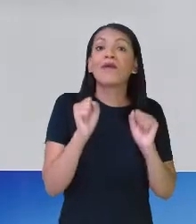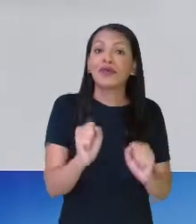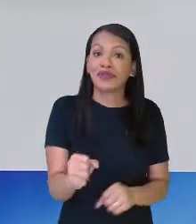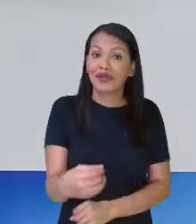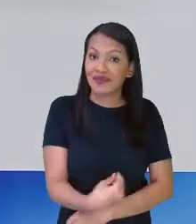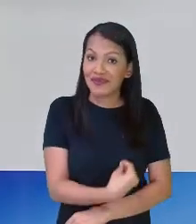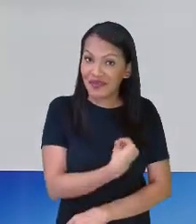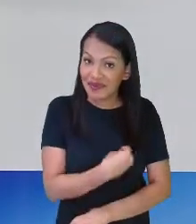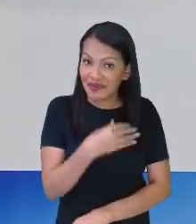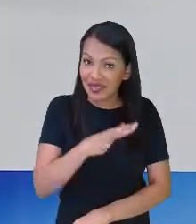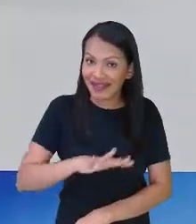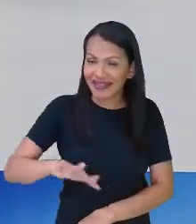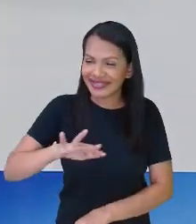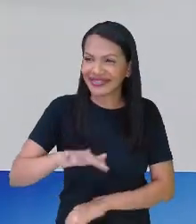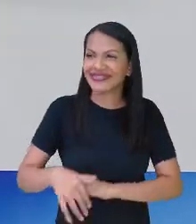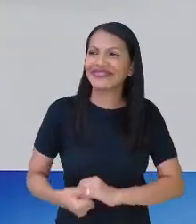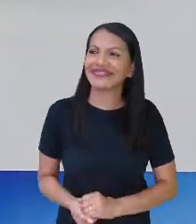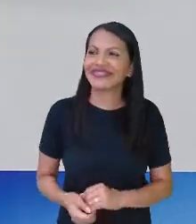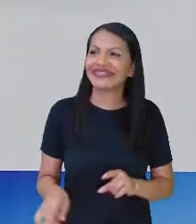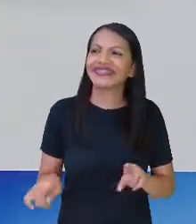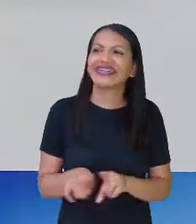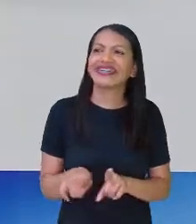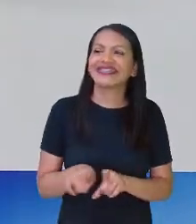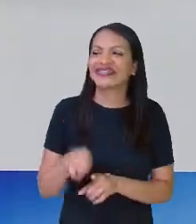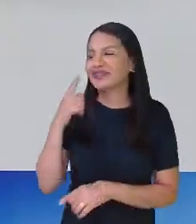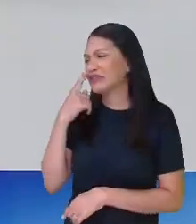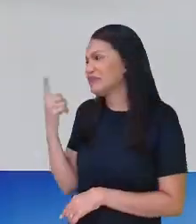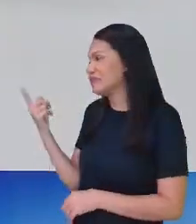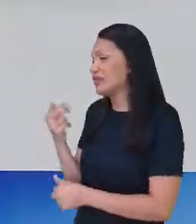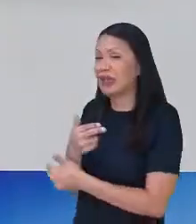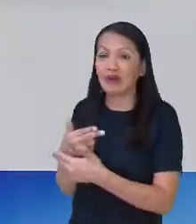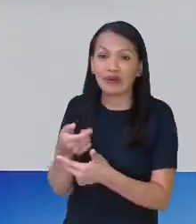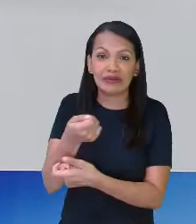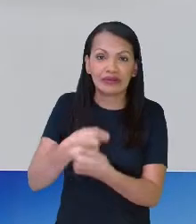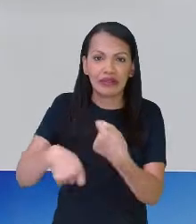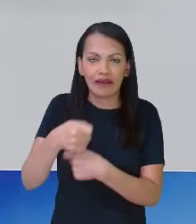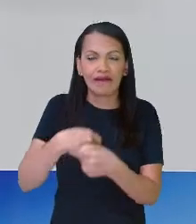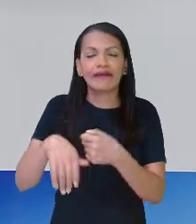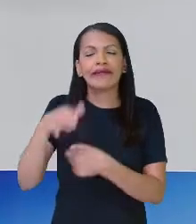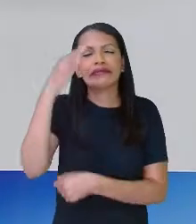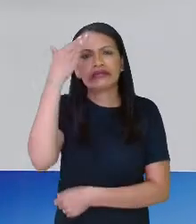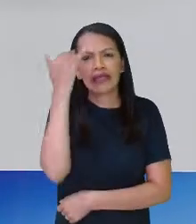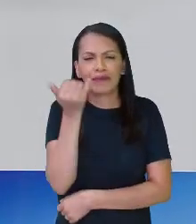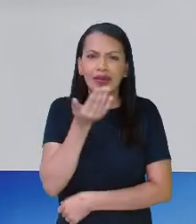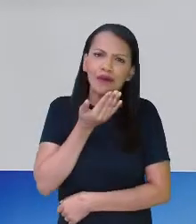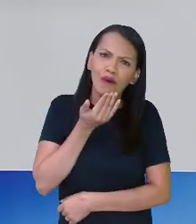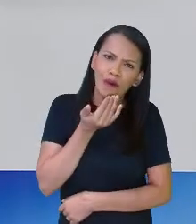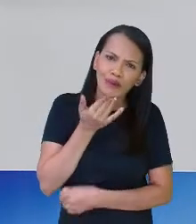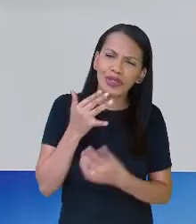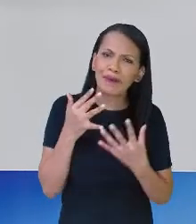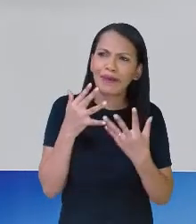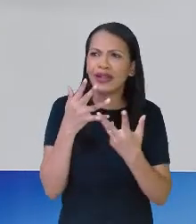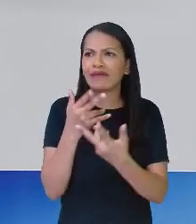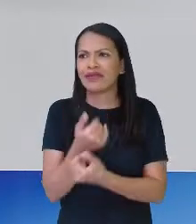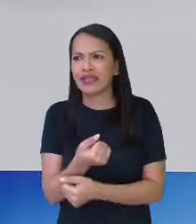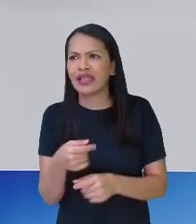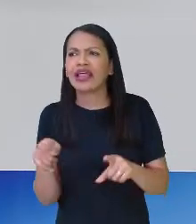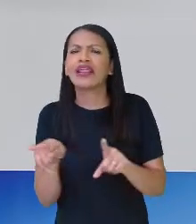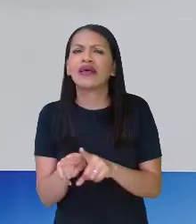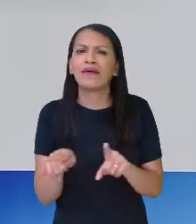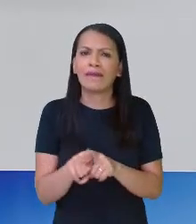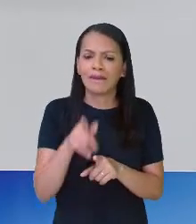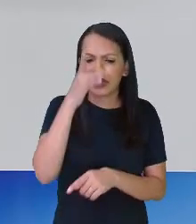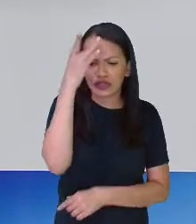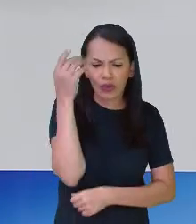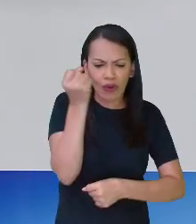sobreviver ali naquela região. E atividades mercantis. Sabe aquelas comidinhas maravilhosas? Eles também tinham pessoas